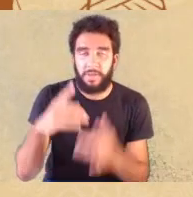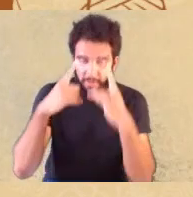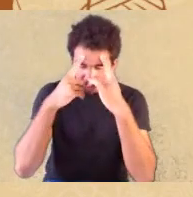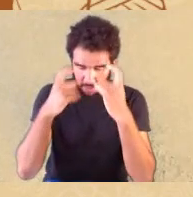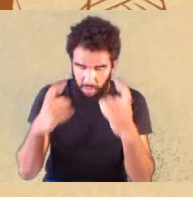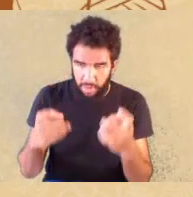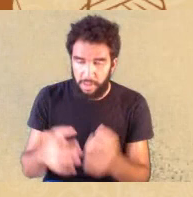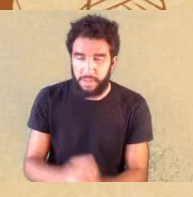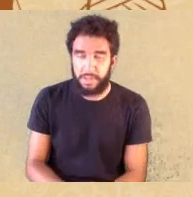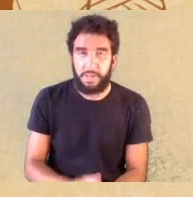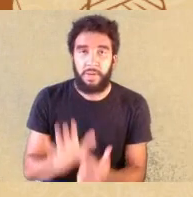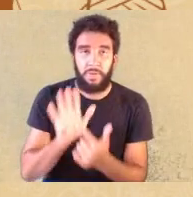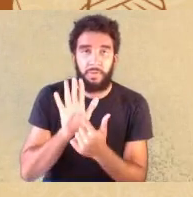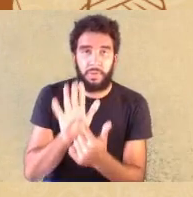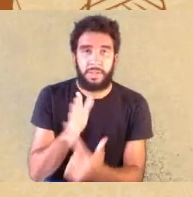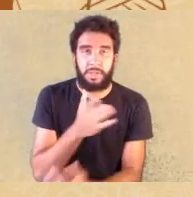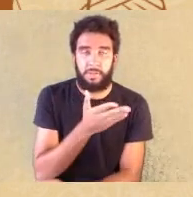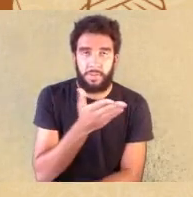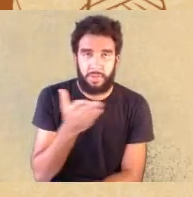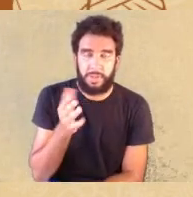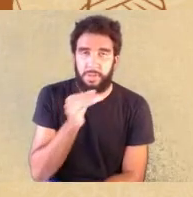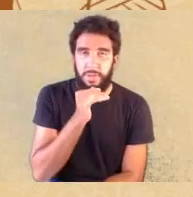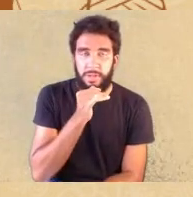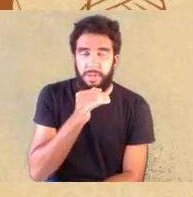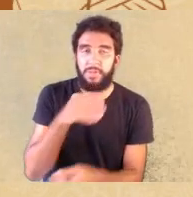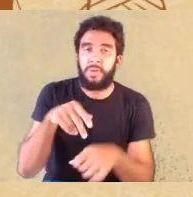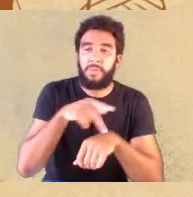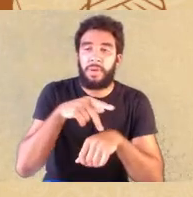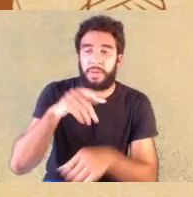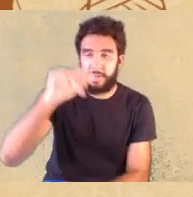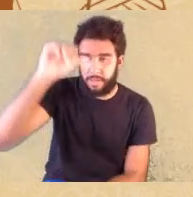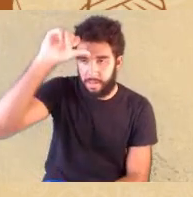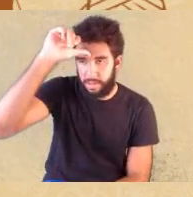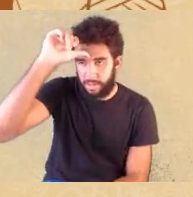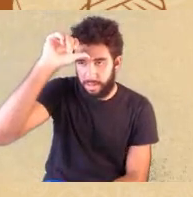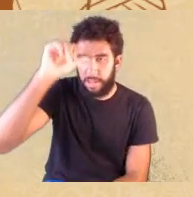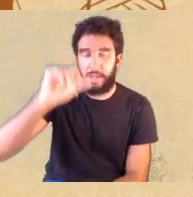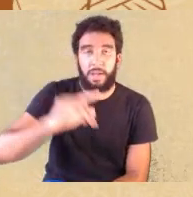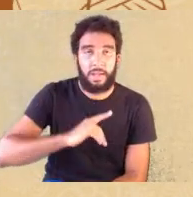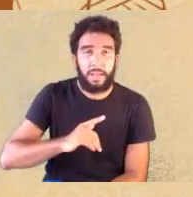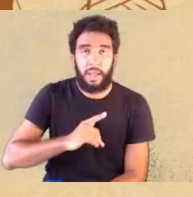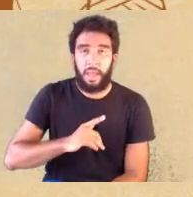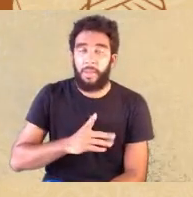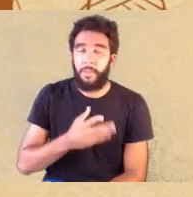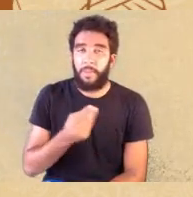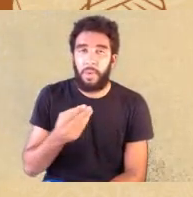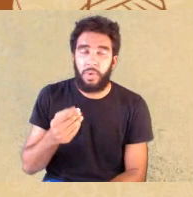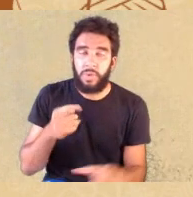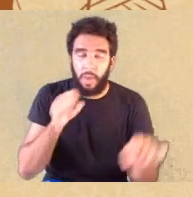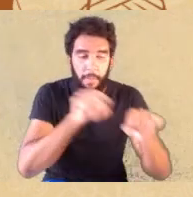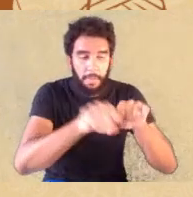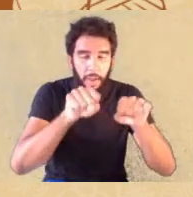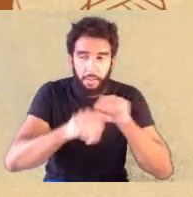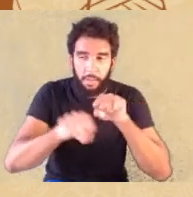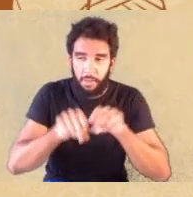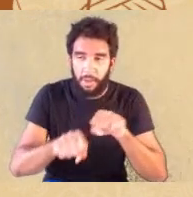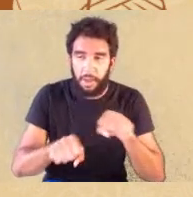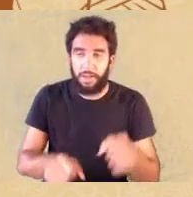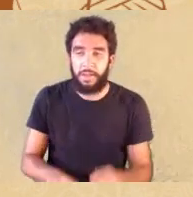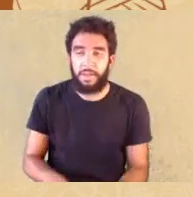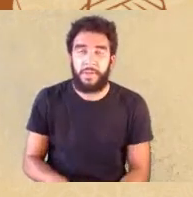para vocês em países como a Índia, aqui tem muito mais assassinato. Tanto em termos proporcional, quanto em termos,